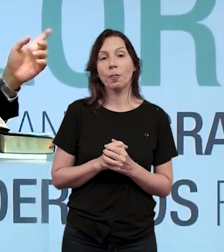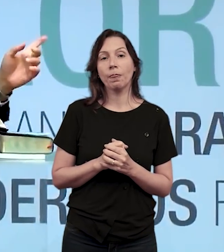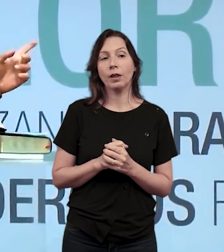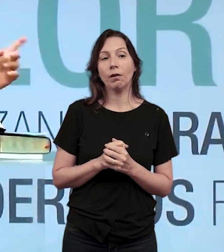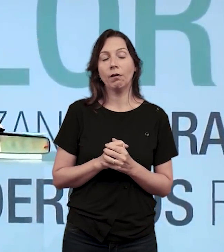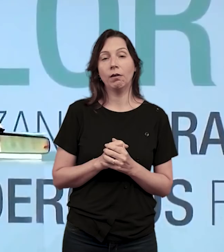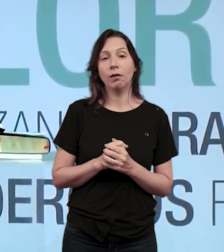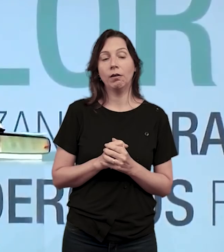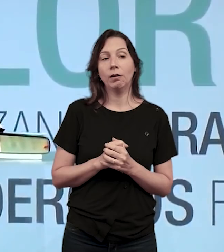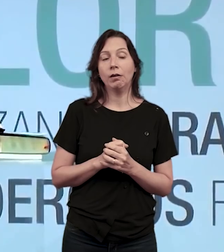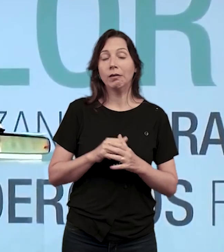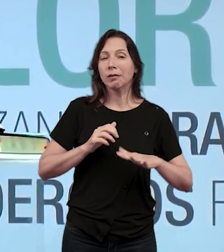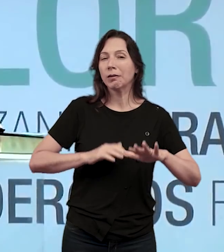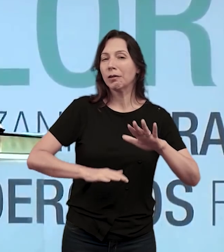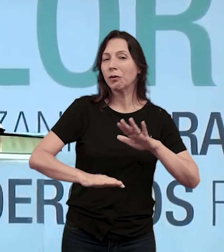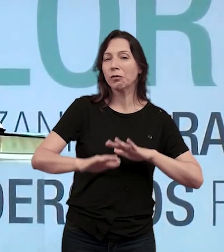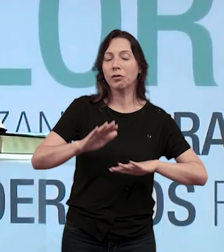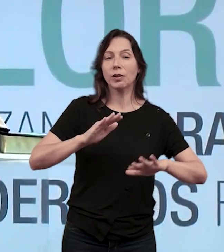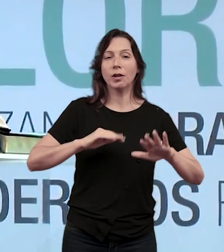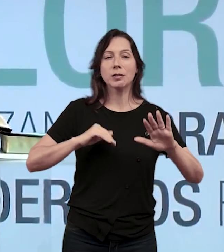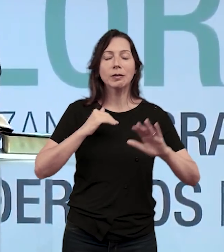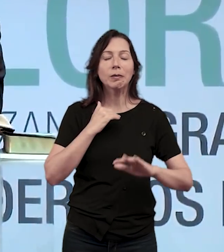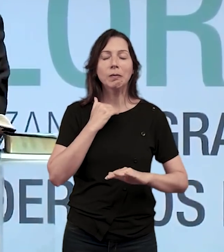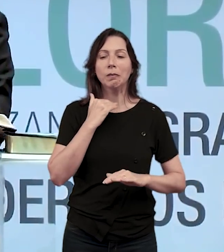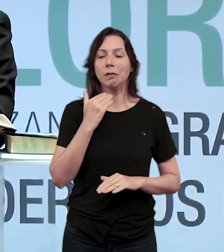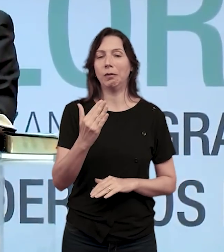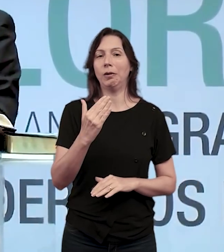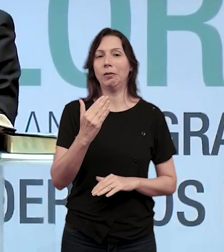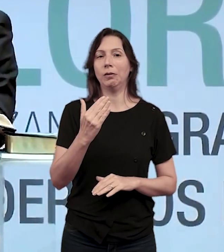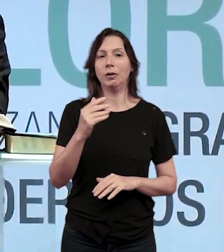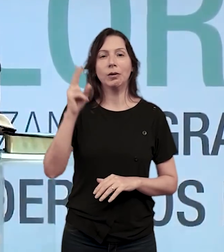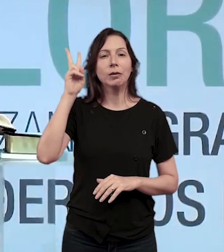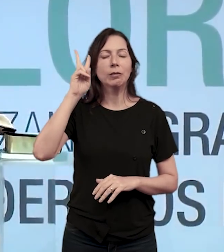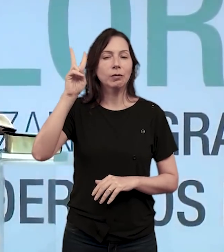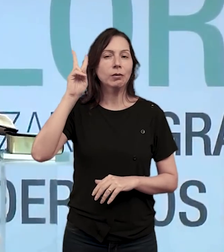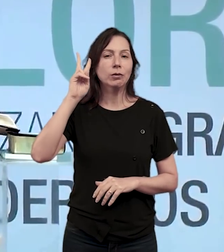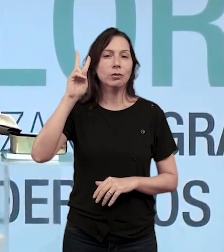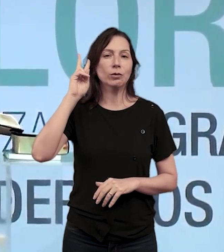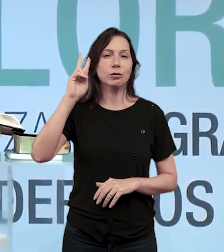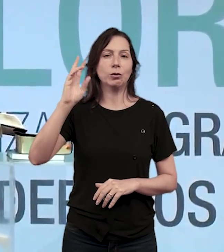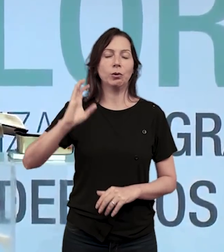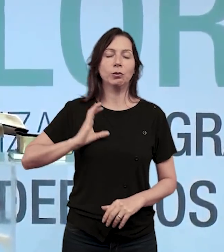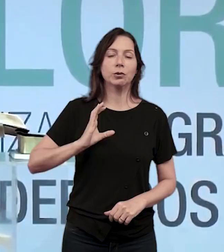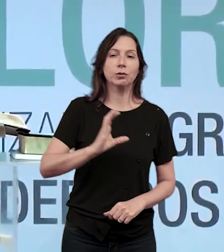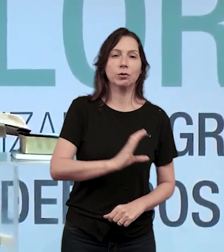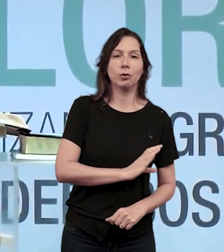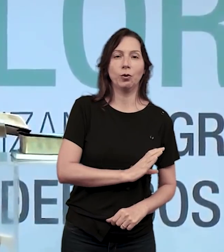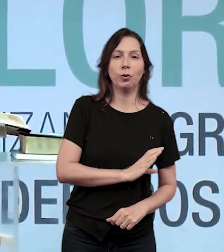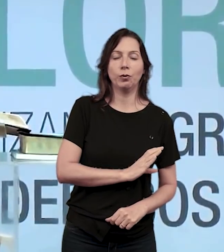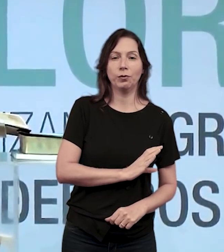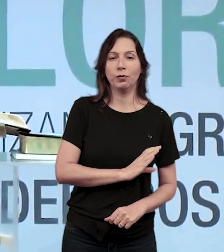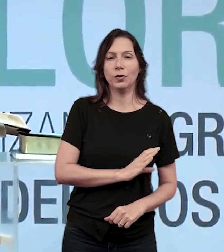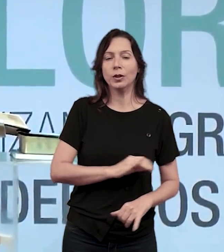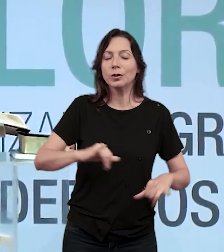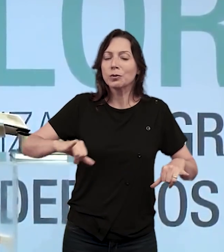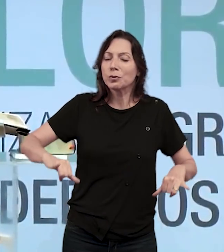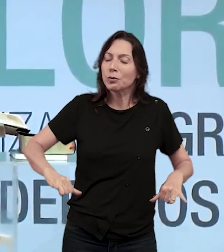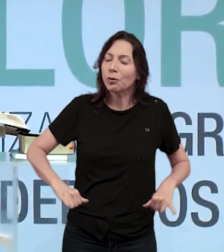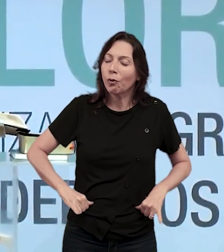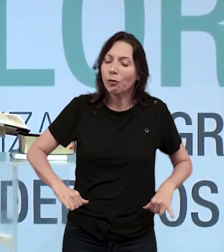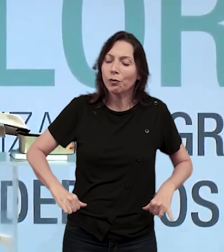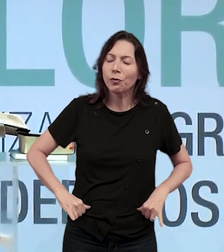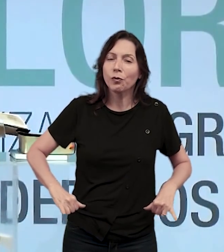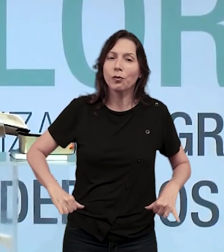E talvez nenhum homem na história do cristianismo tenha sofrido de maneira tão